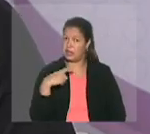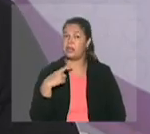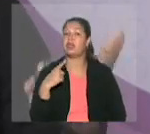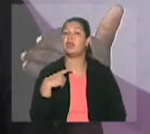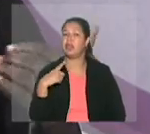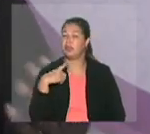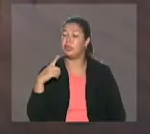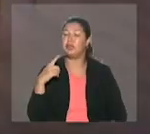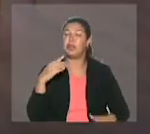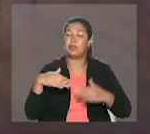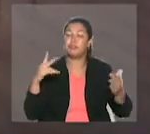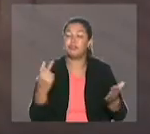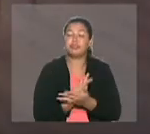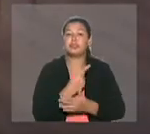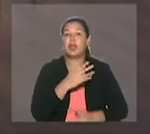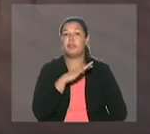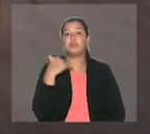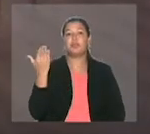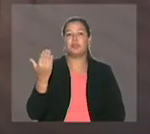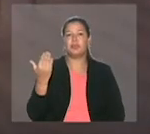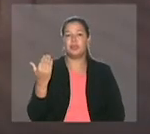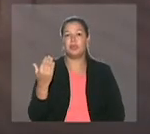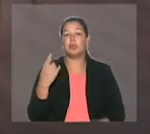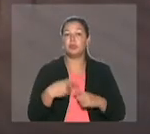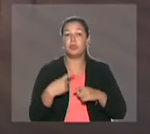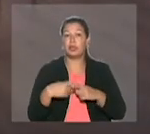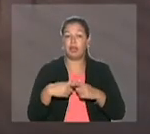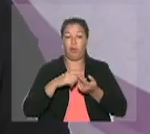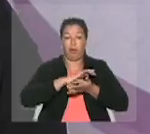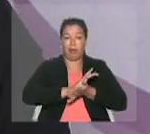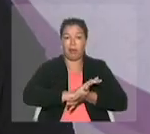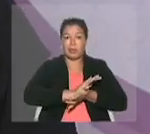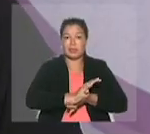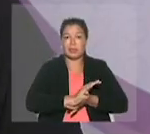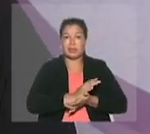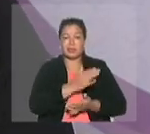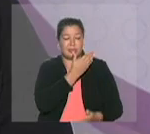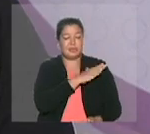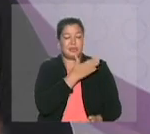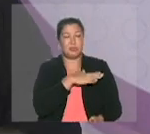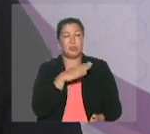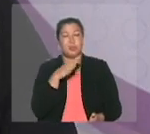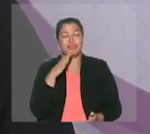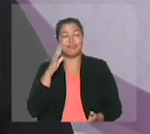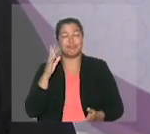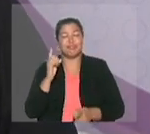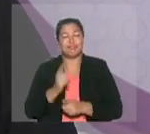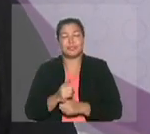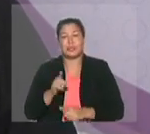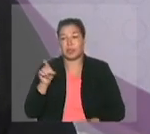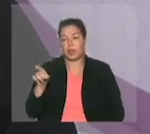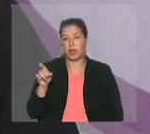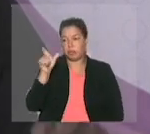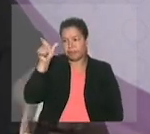que tem problema que vem a óbito. Por quê? Pode falar. Porque o racismo institucional faz com que o